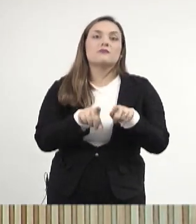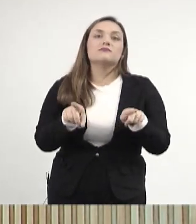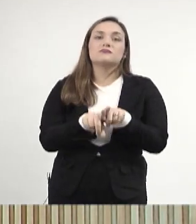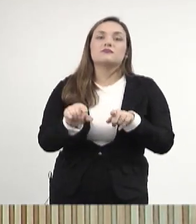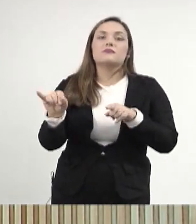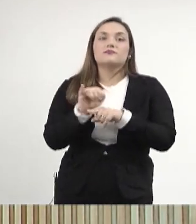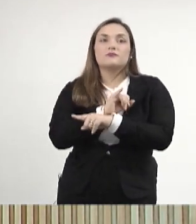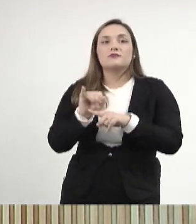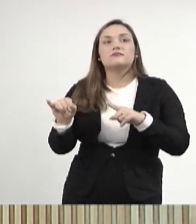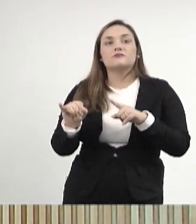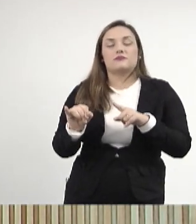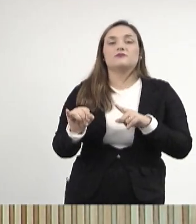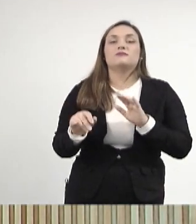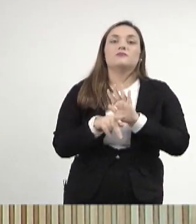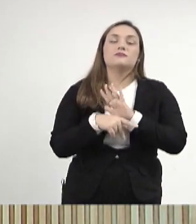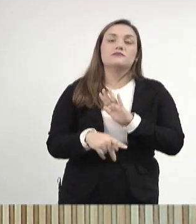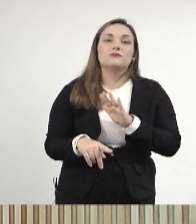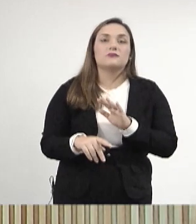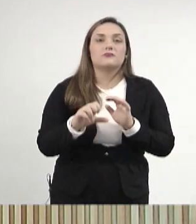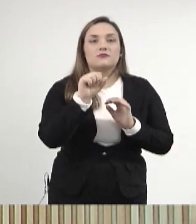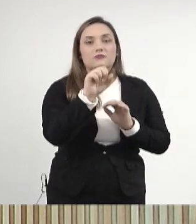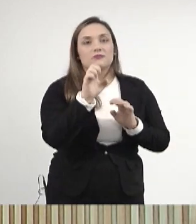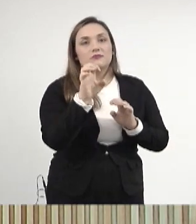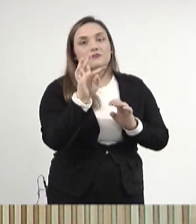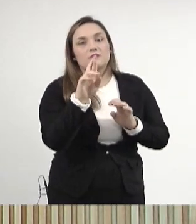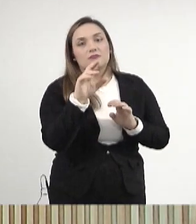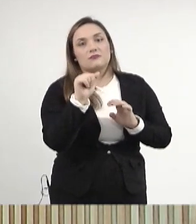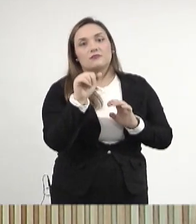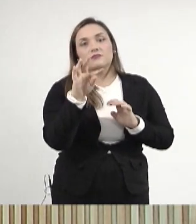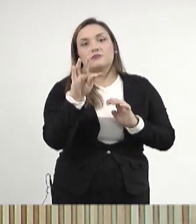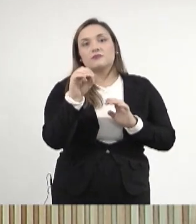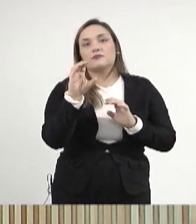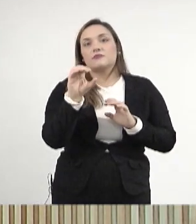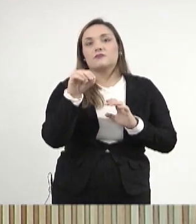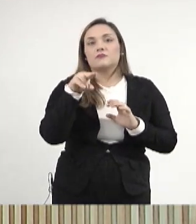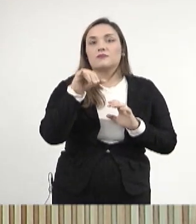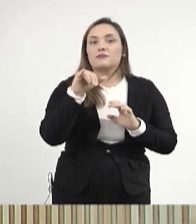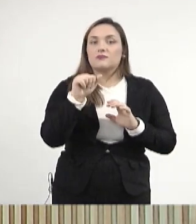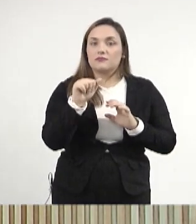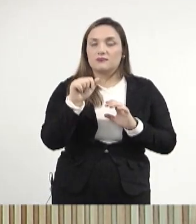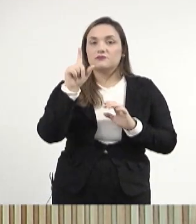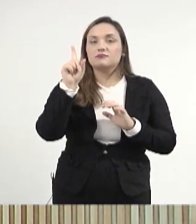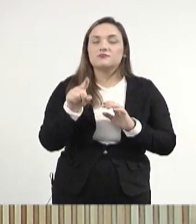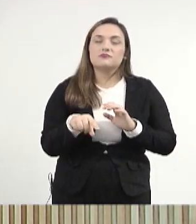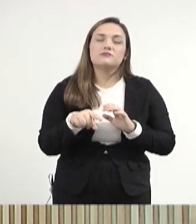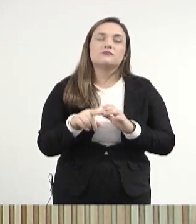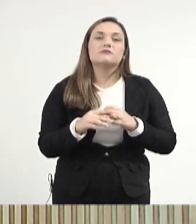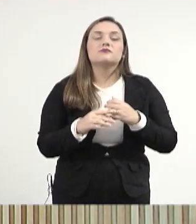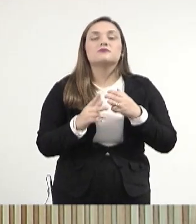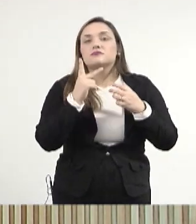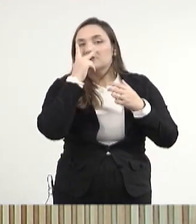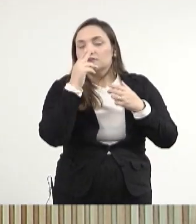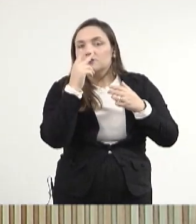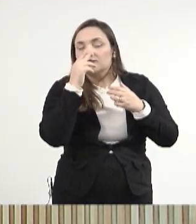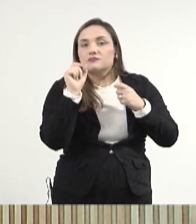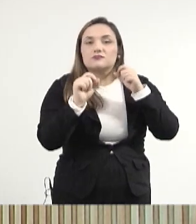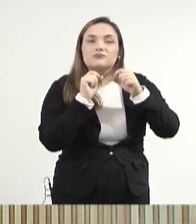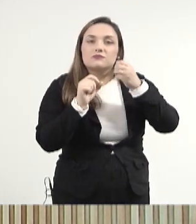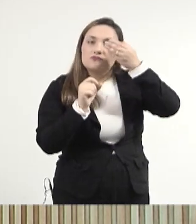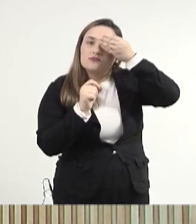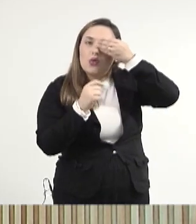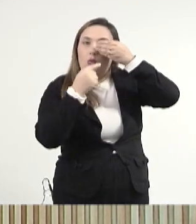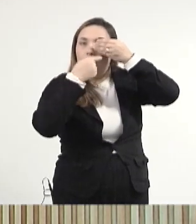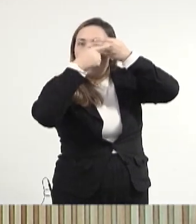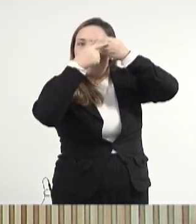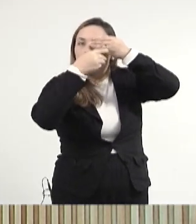e ações preventivas ao ceratocone, sempre no mês de junho. O ceratocone, ele é uma espécie de afinamento da